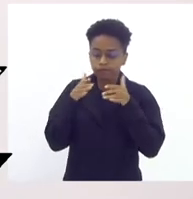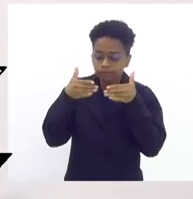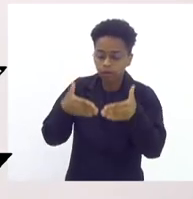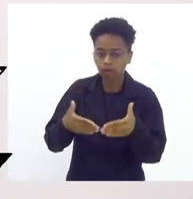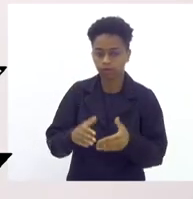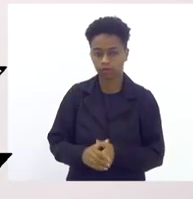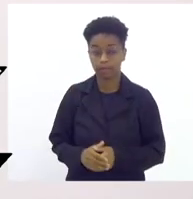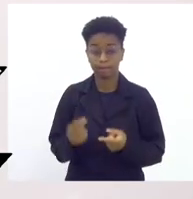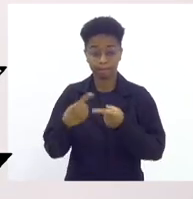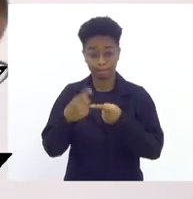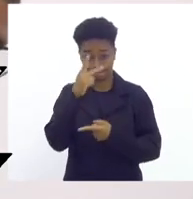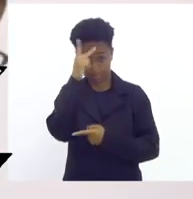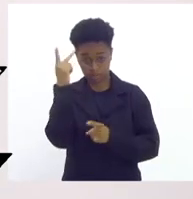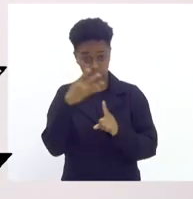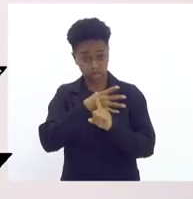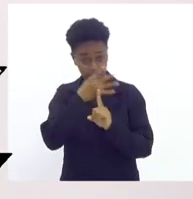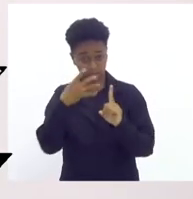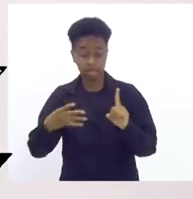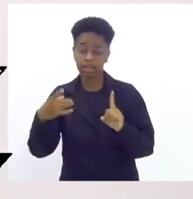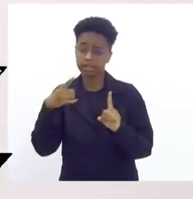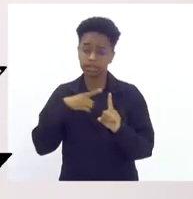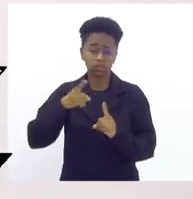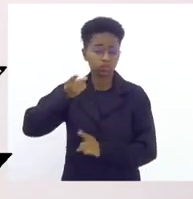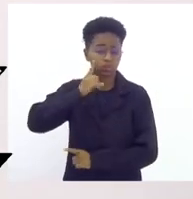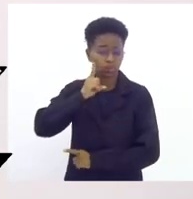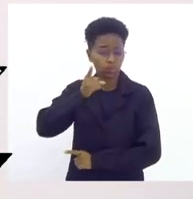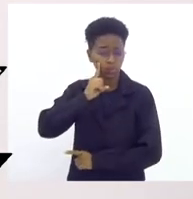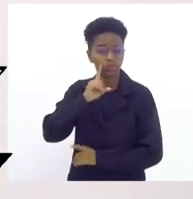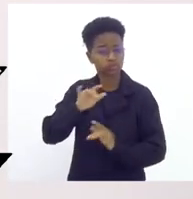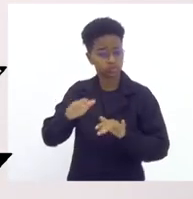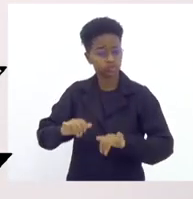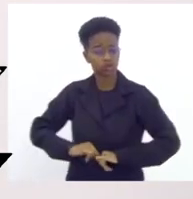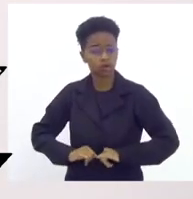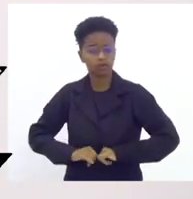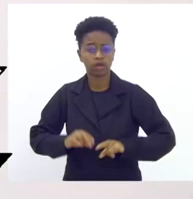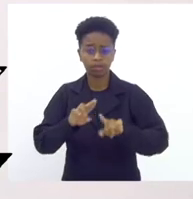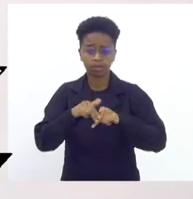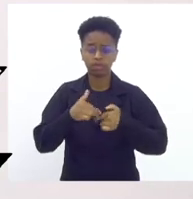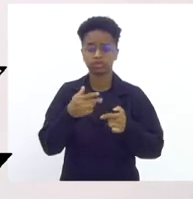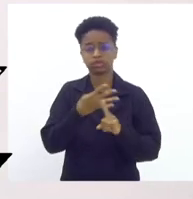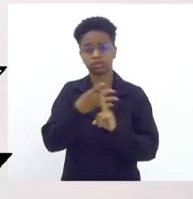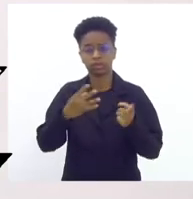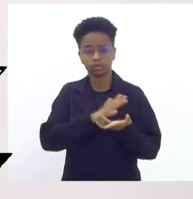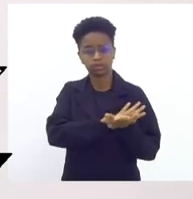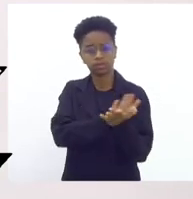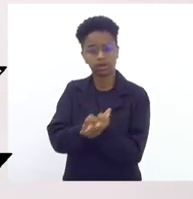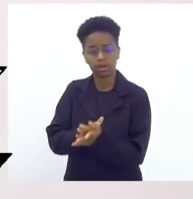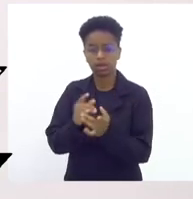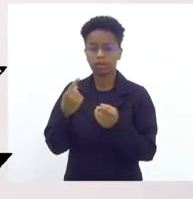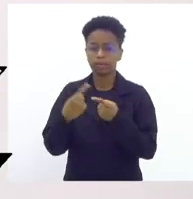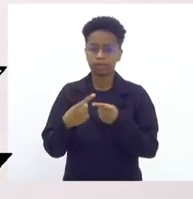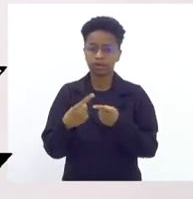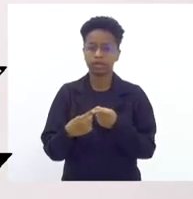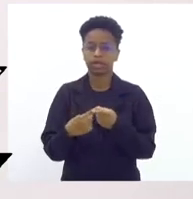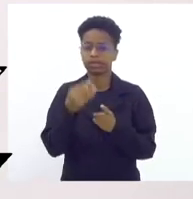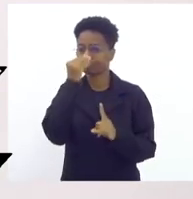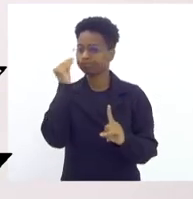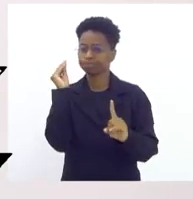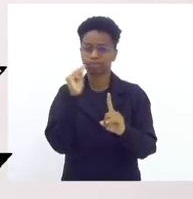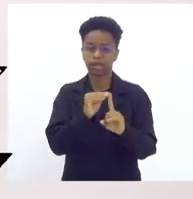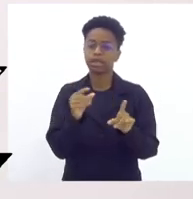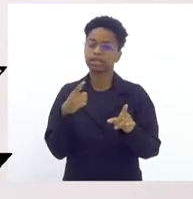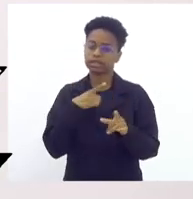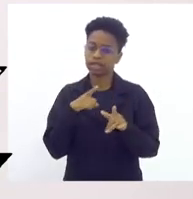lgbti são atravessadas diariamente pela LGBT e fobia né que relegam a